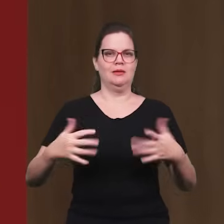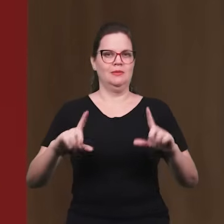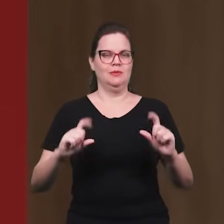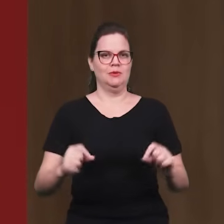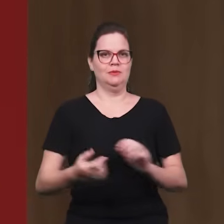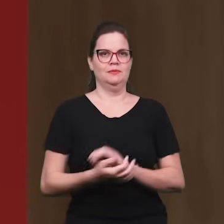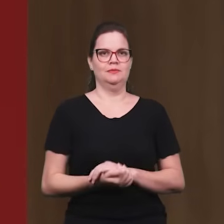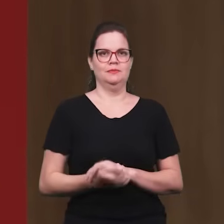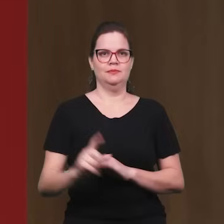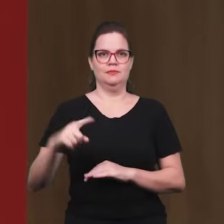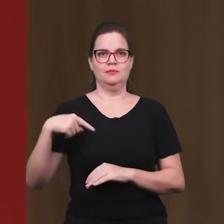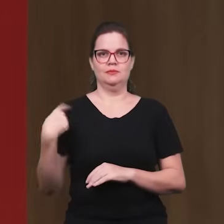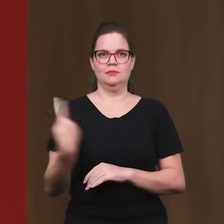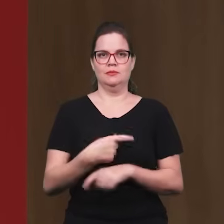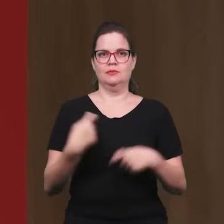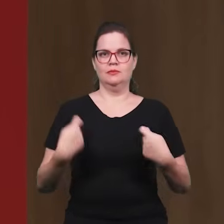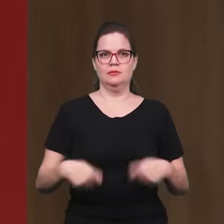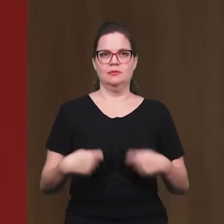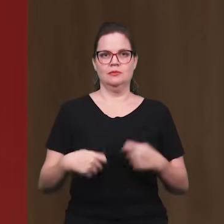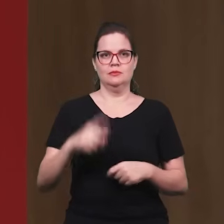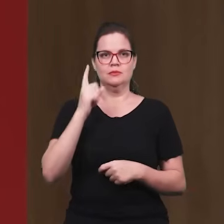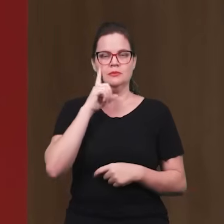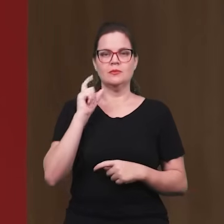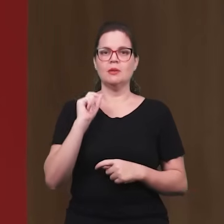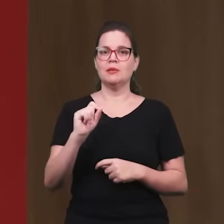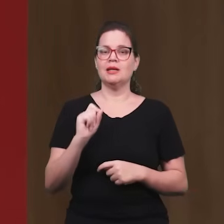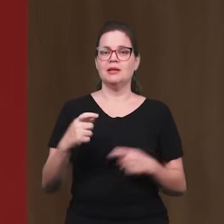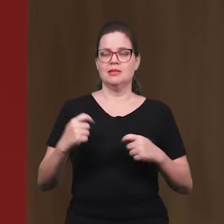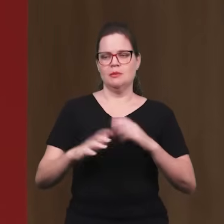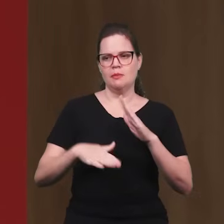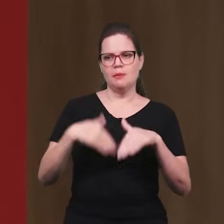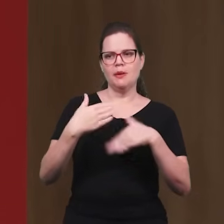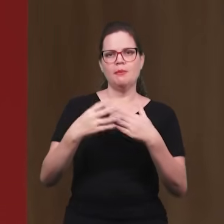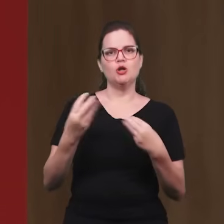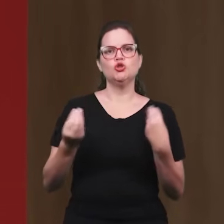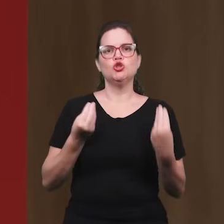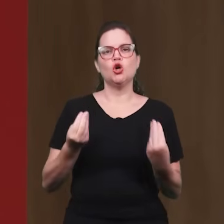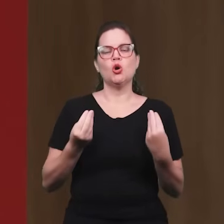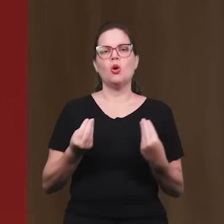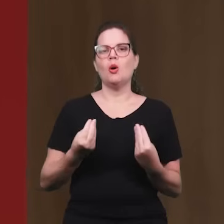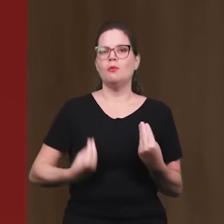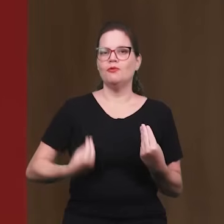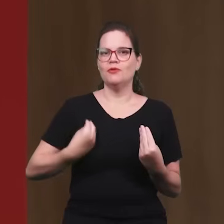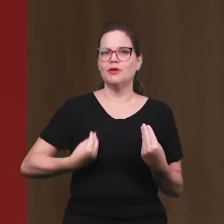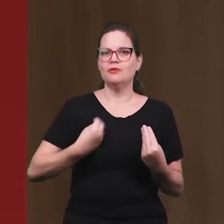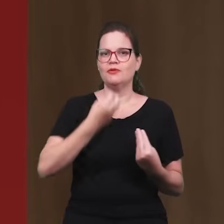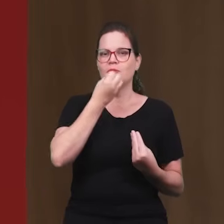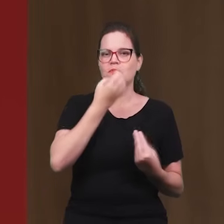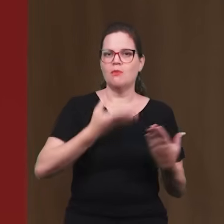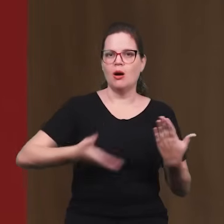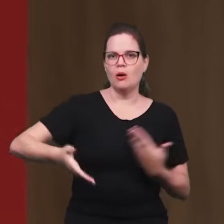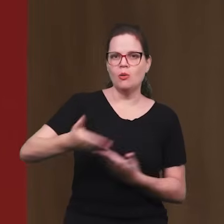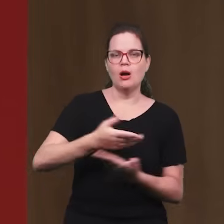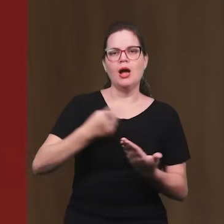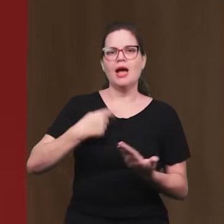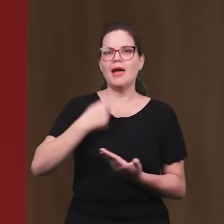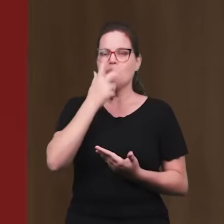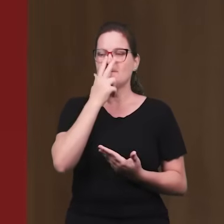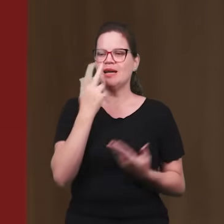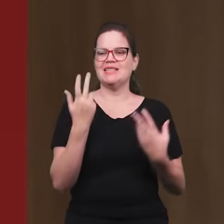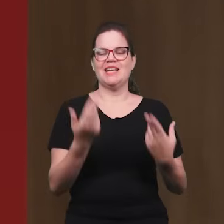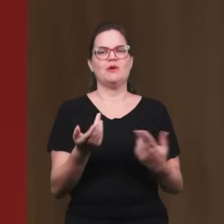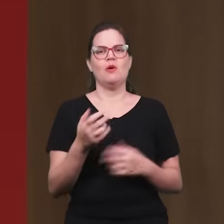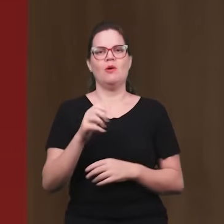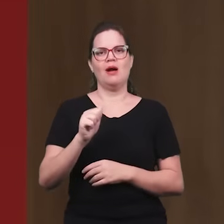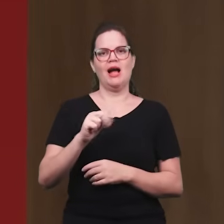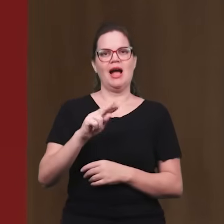fala assim, nós precisamos de desenvolver a arte do bom convívio em família, né? E a análise